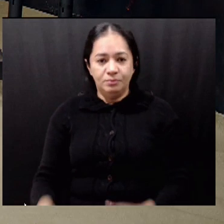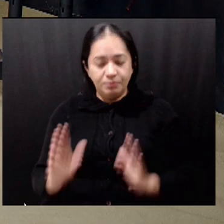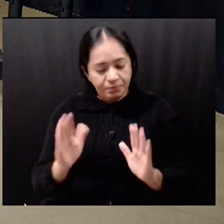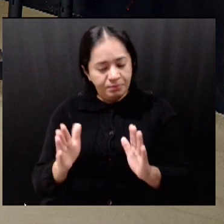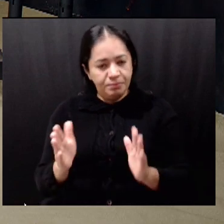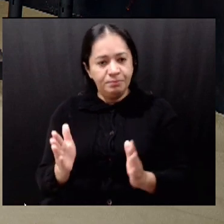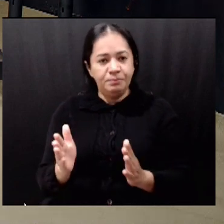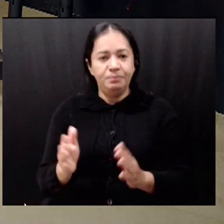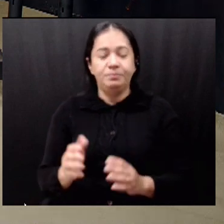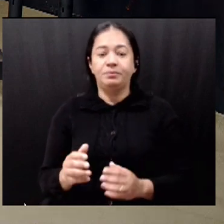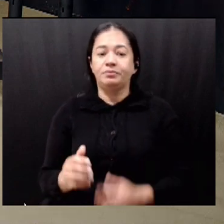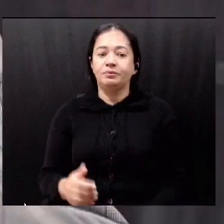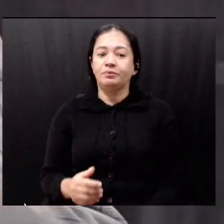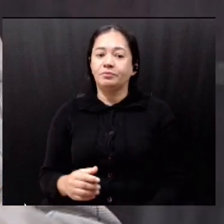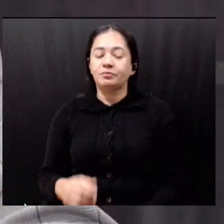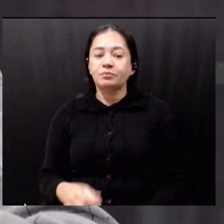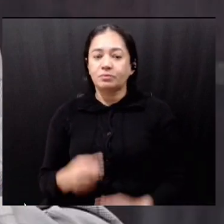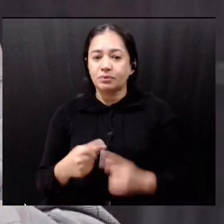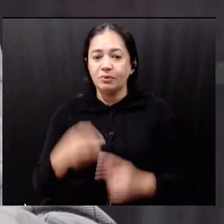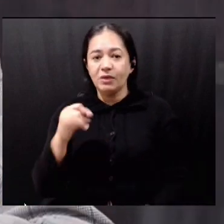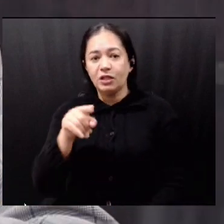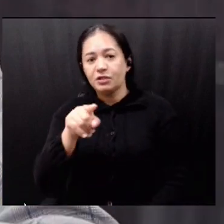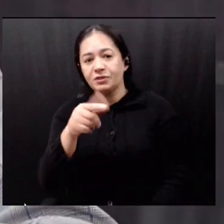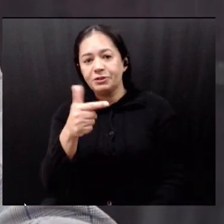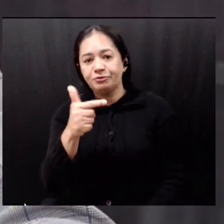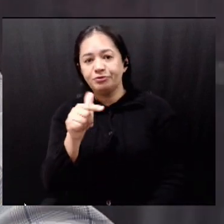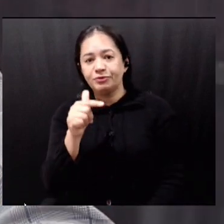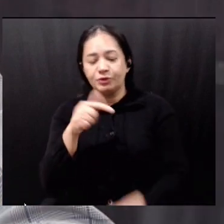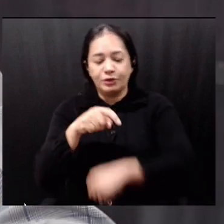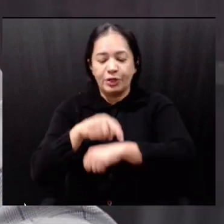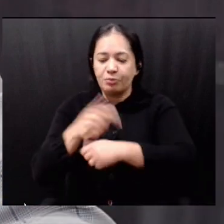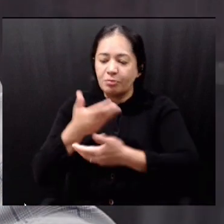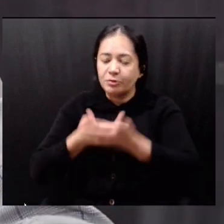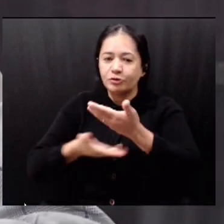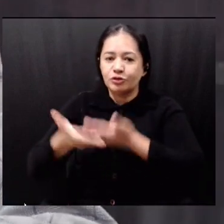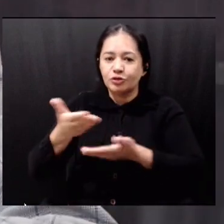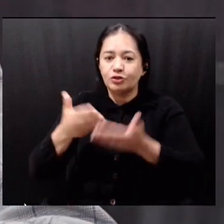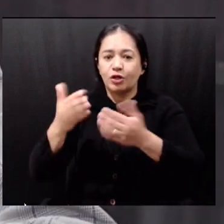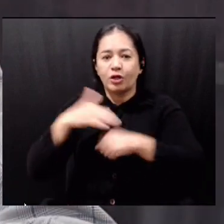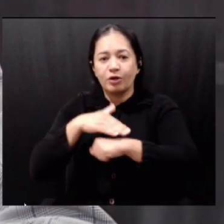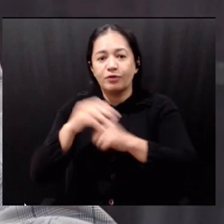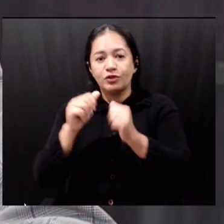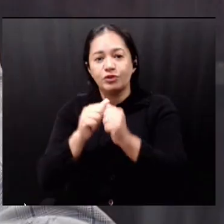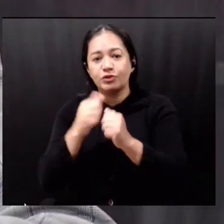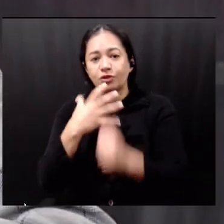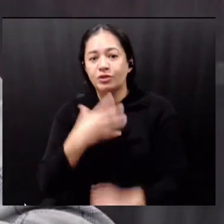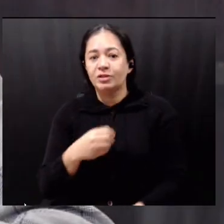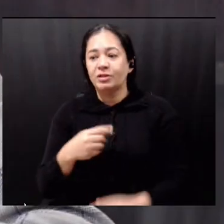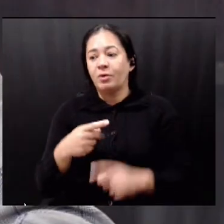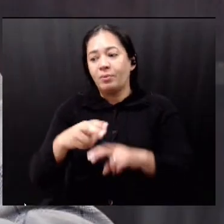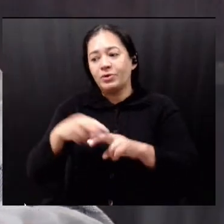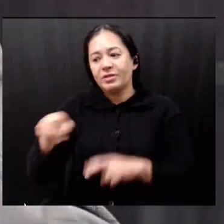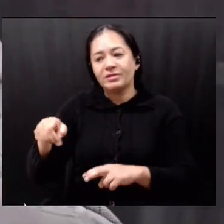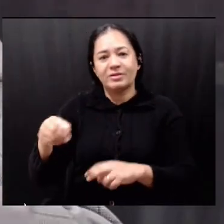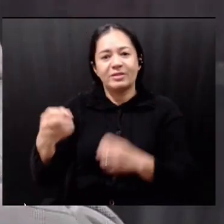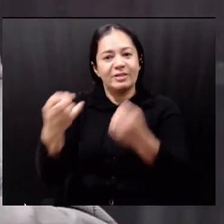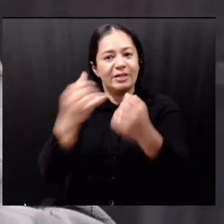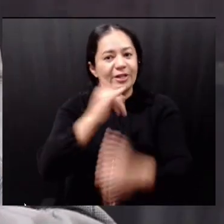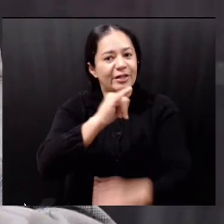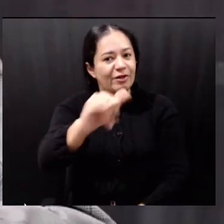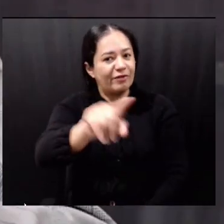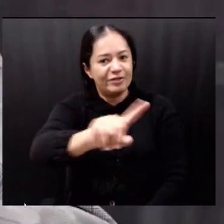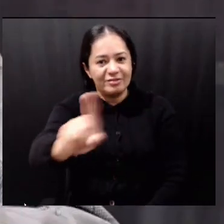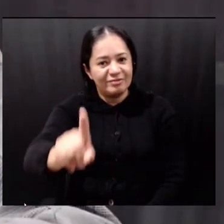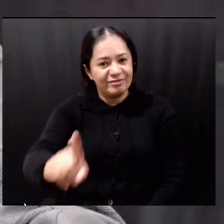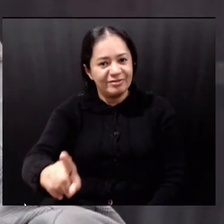interliga, né? Porque se você não tem aquele momento de troca, de conversa com o seu filho, talvez ele não te passe que ele tá acessando essas coisas do outro amigo. E aí você não vai